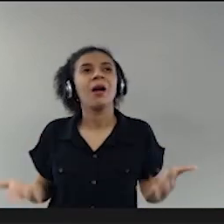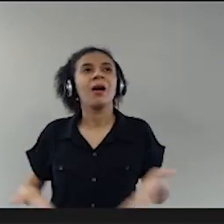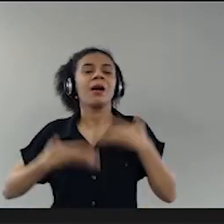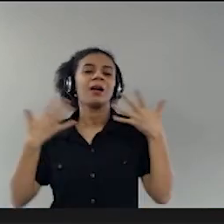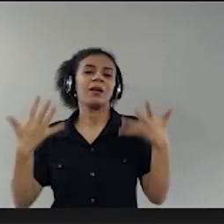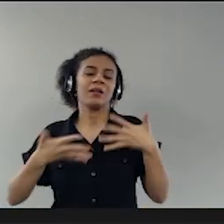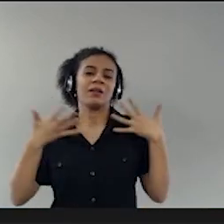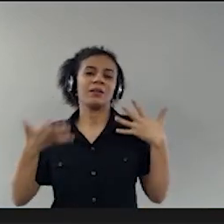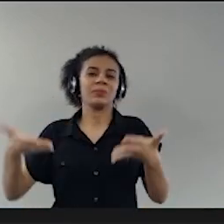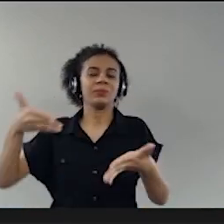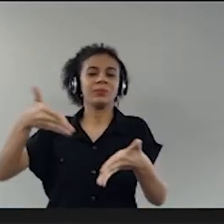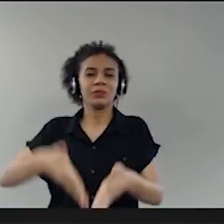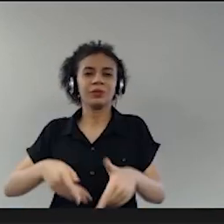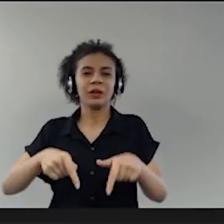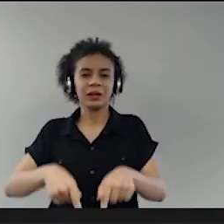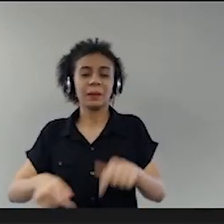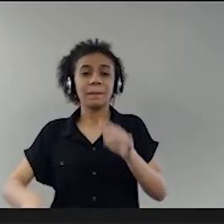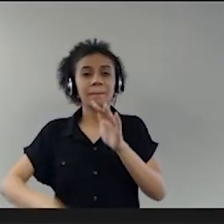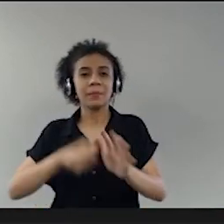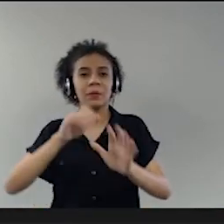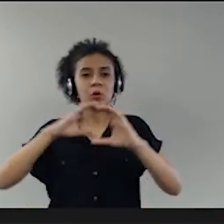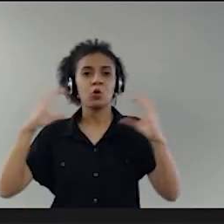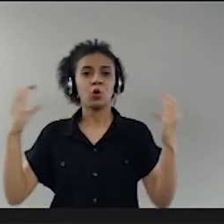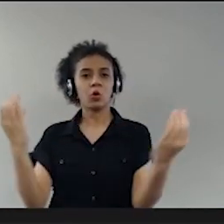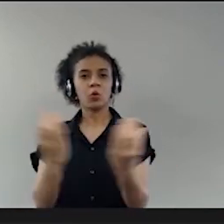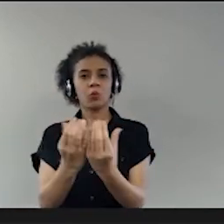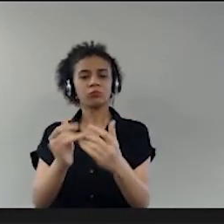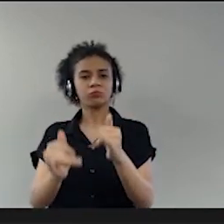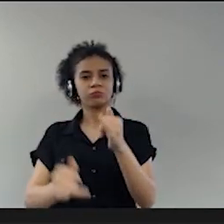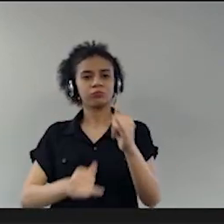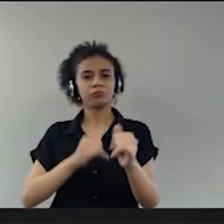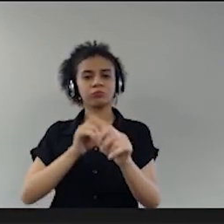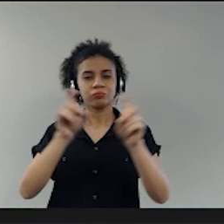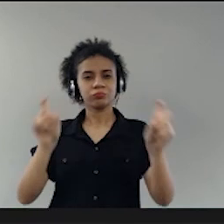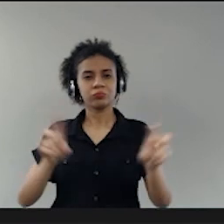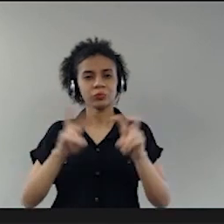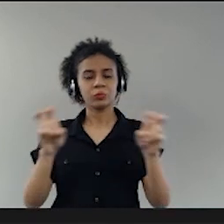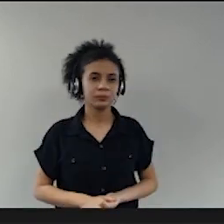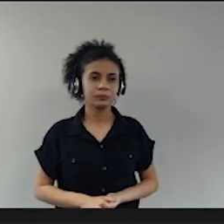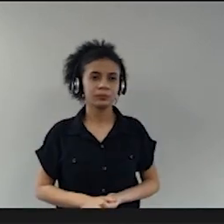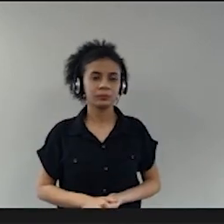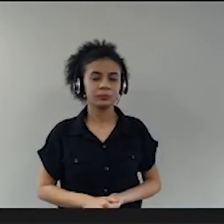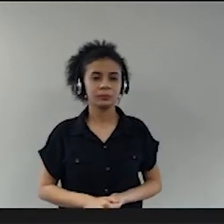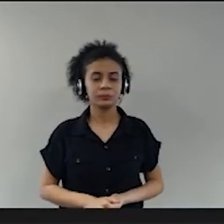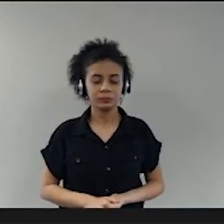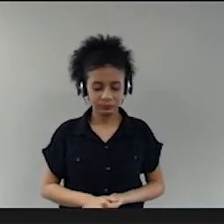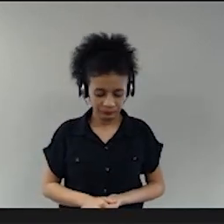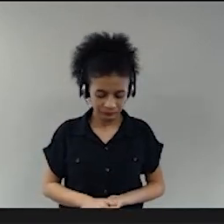honra fazer parte do primeiro Congresso Digital Covid-19.